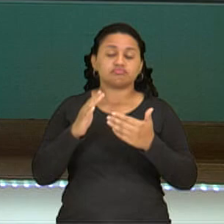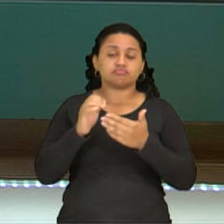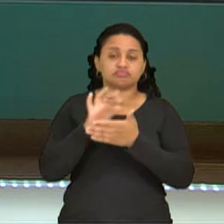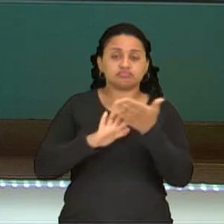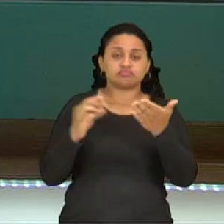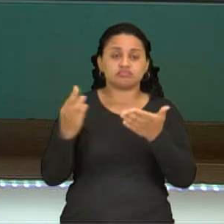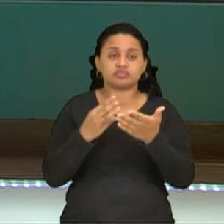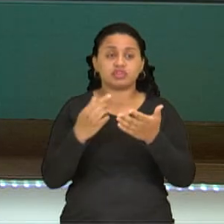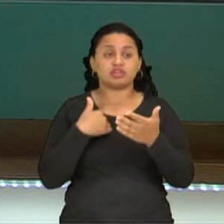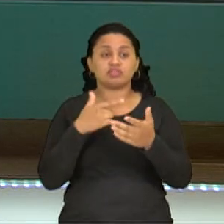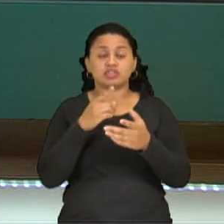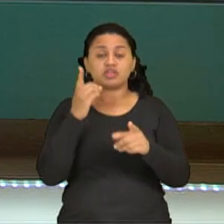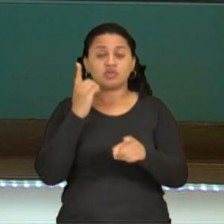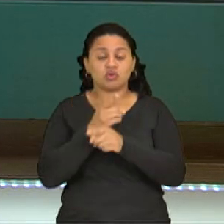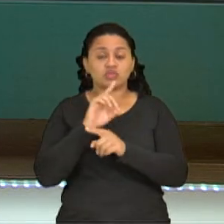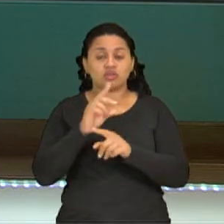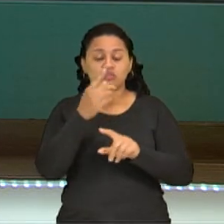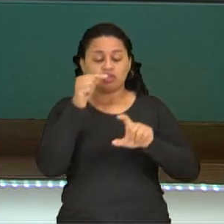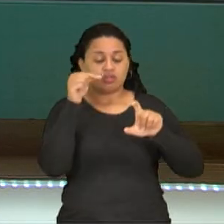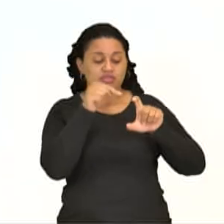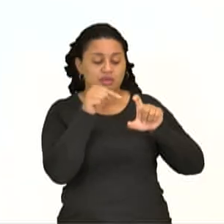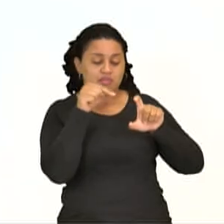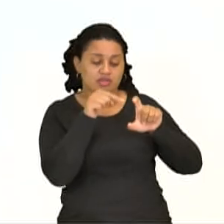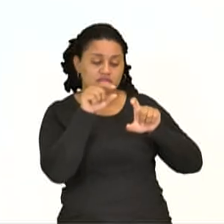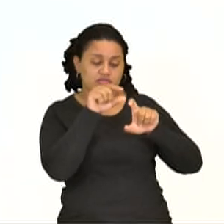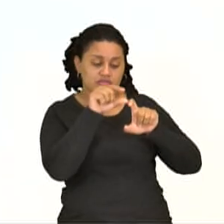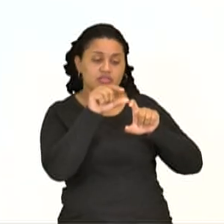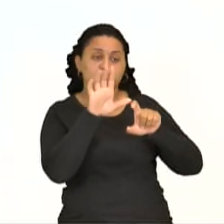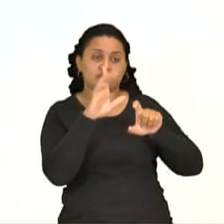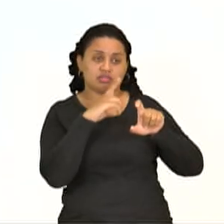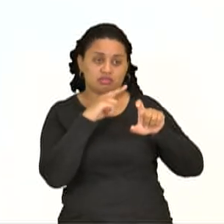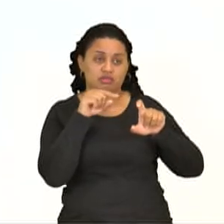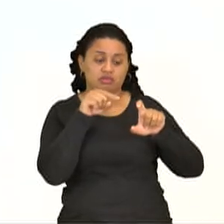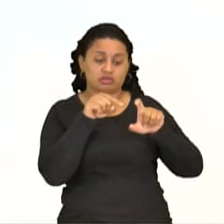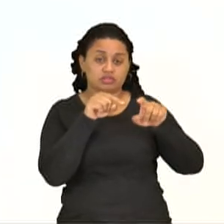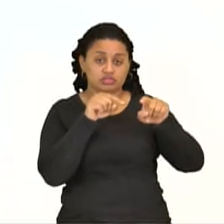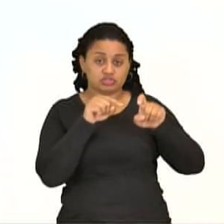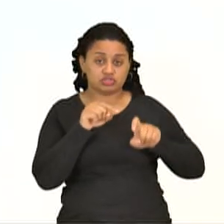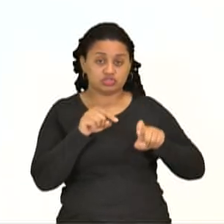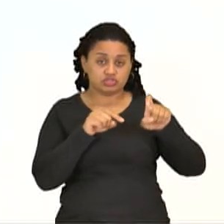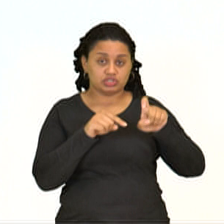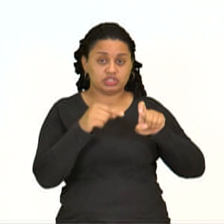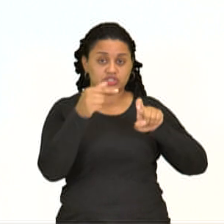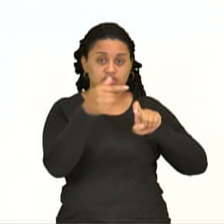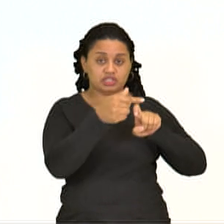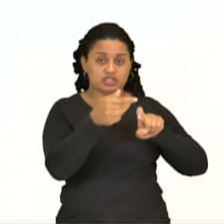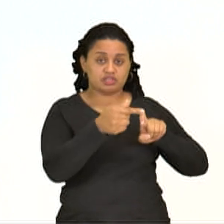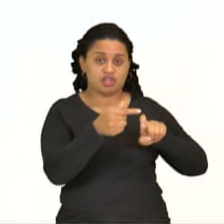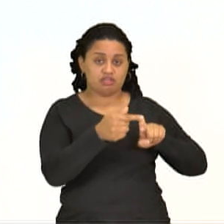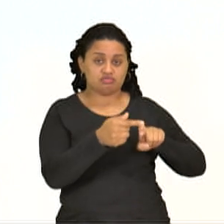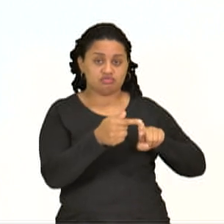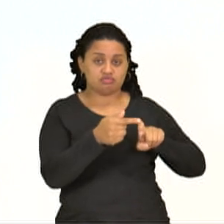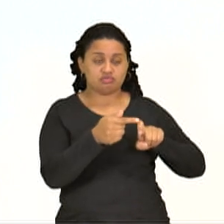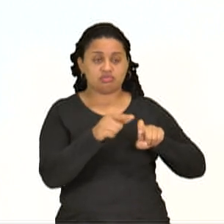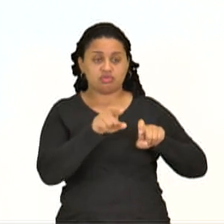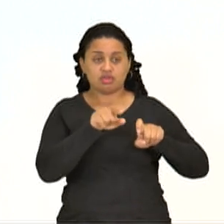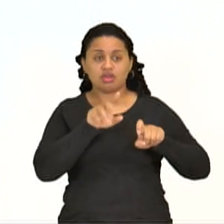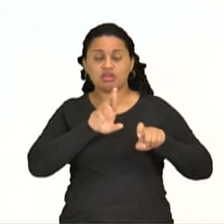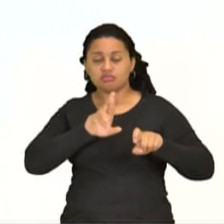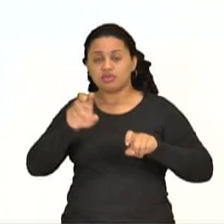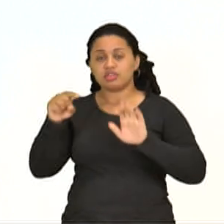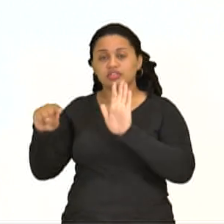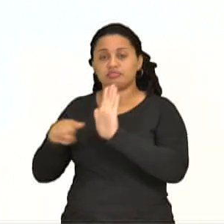você encontre o valor da base. Olha lá, se x elevado à sétima potência é igual